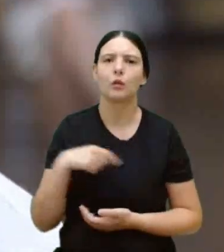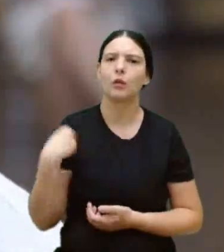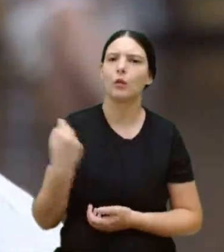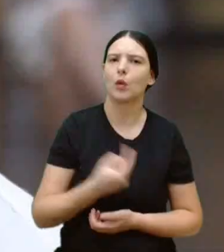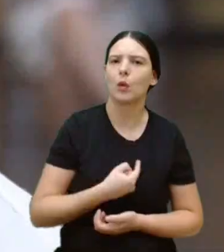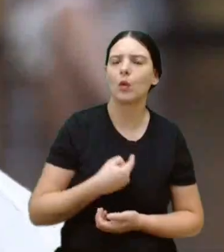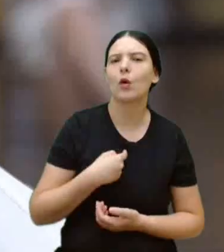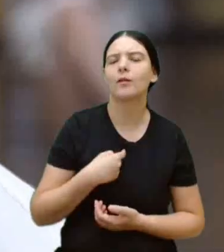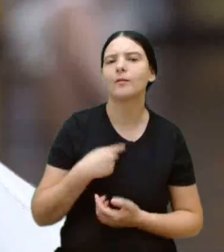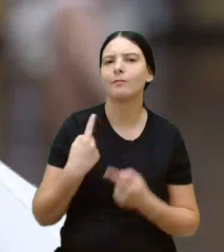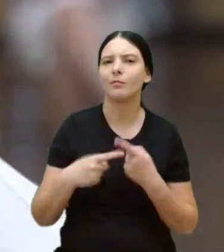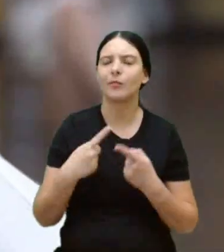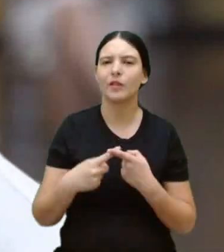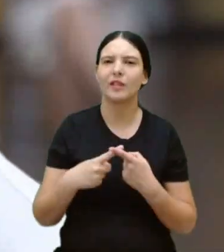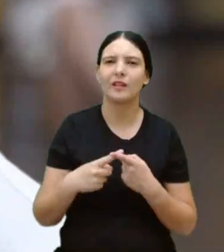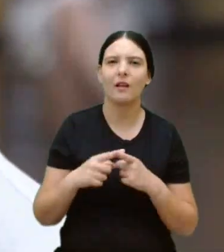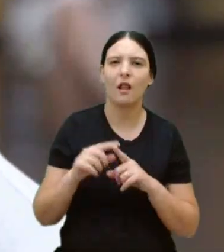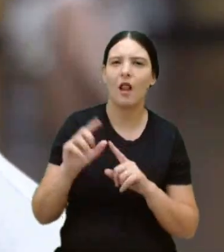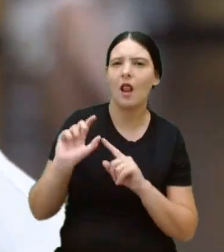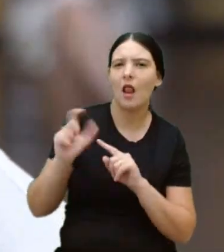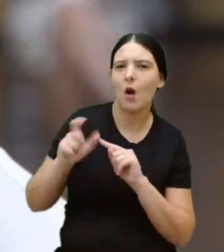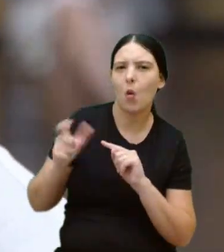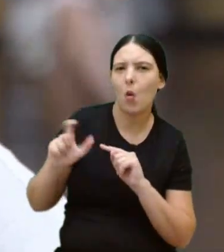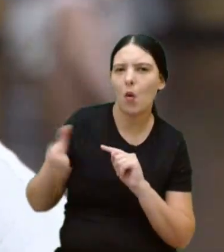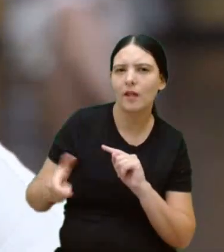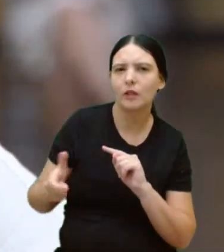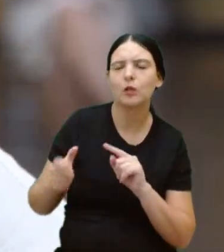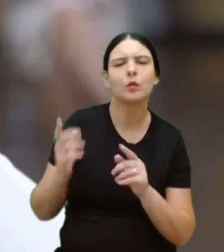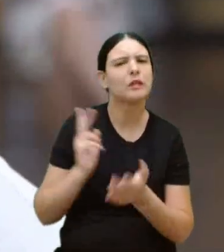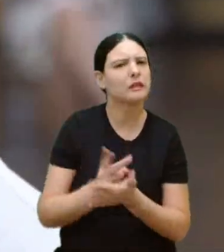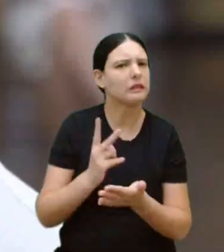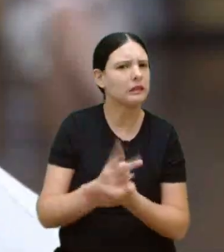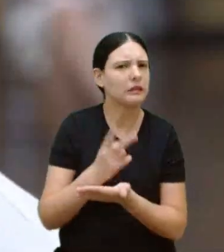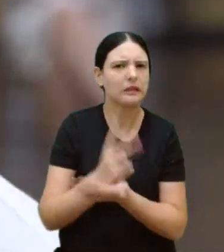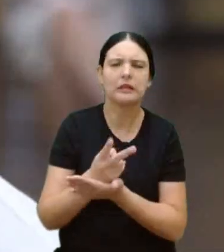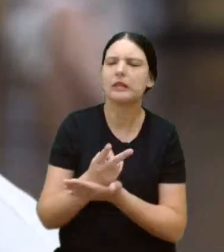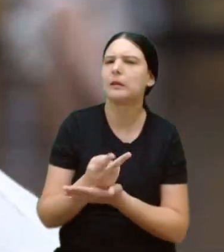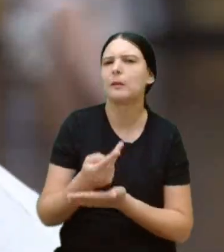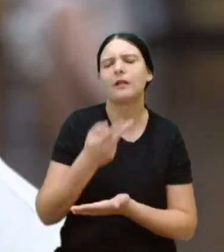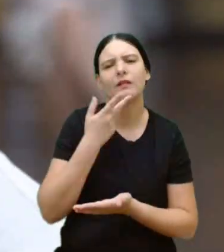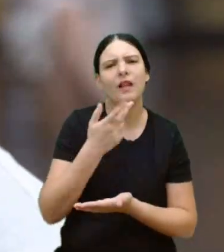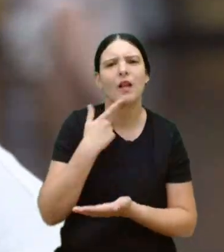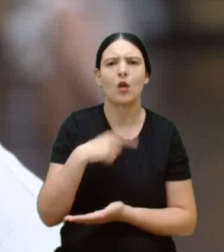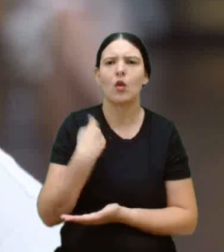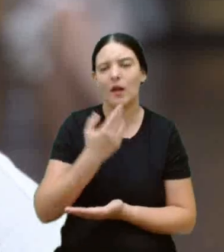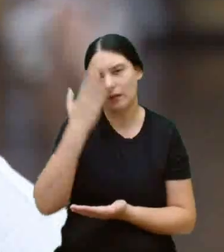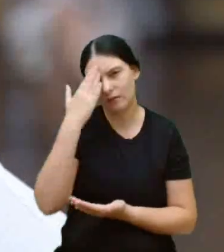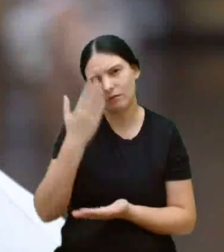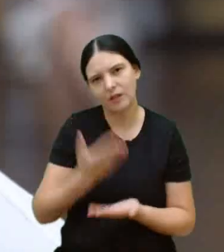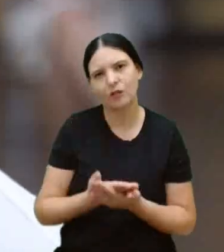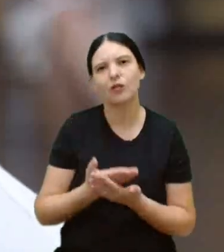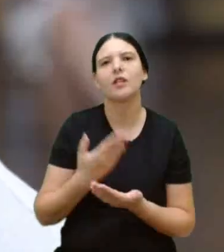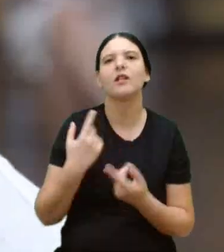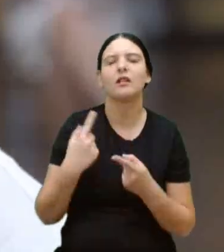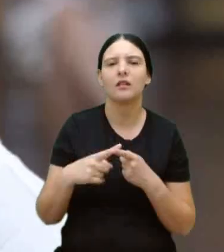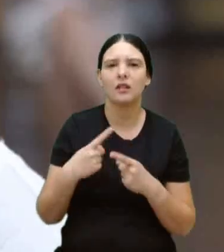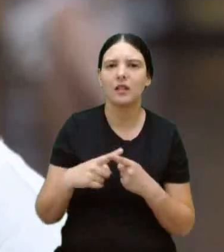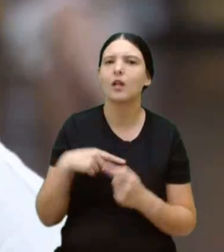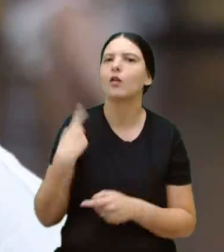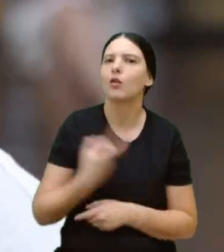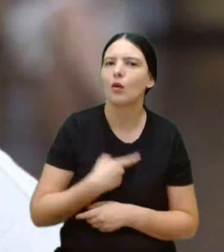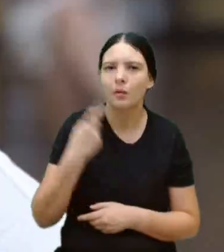dos algoritmos, sempre trazendo para a gente aquilo que está dentro do que a gente acredita, do que nós